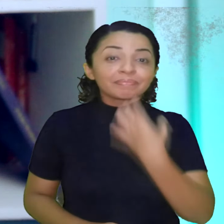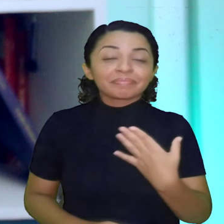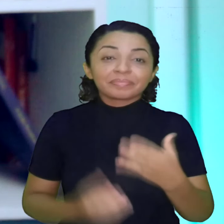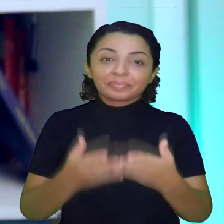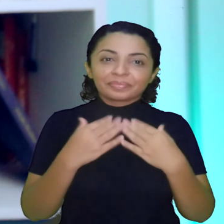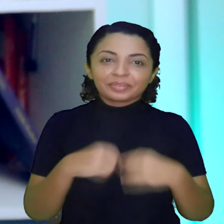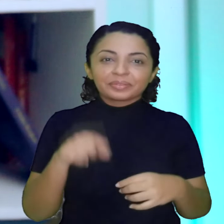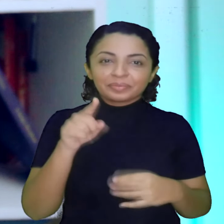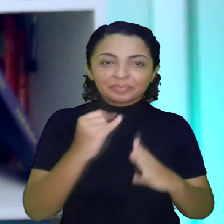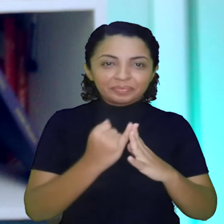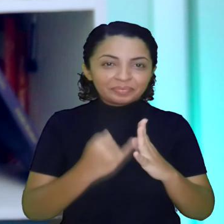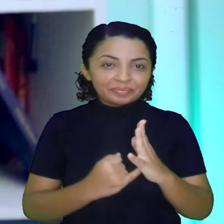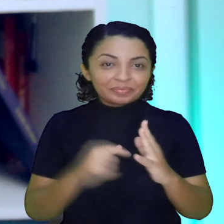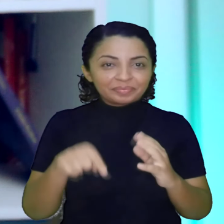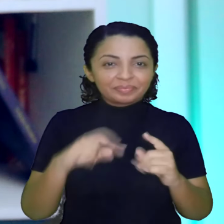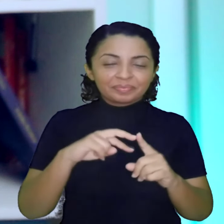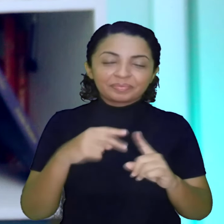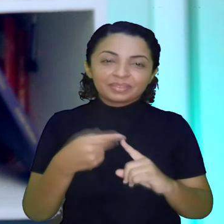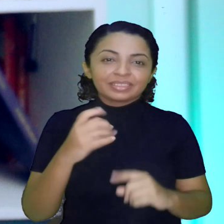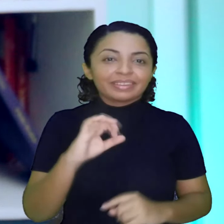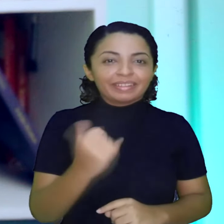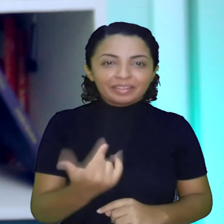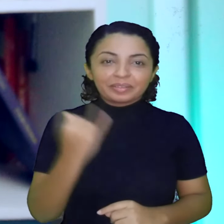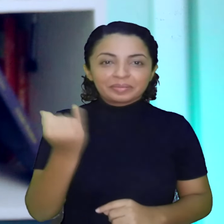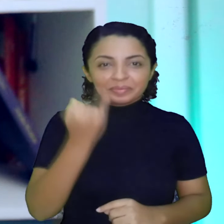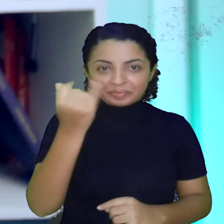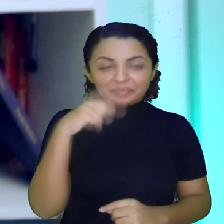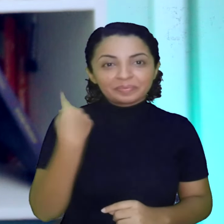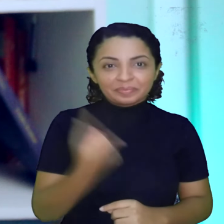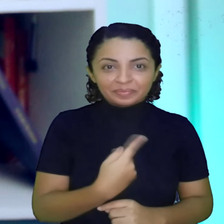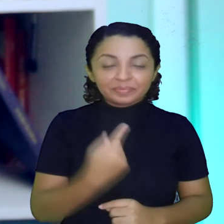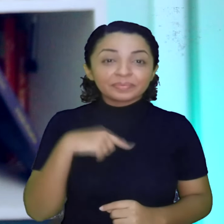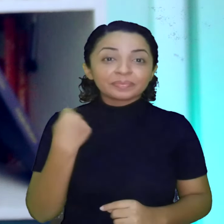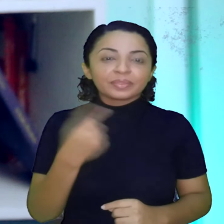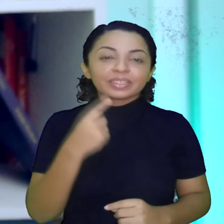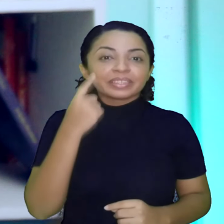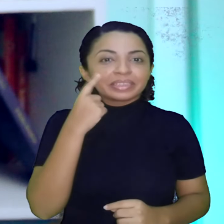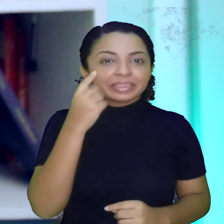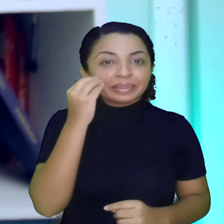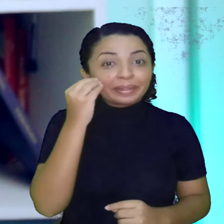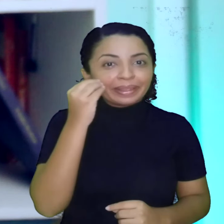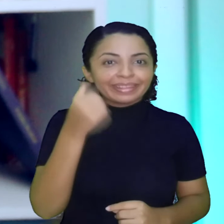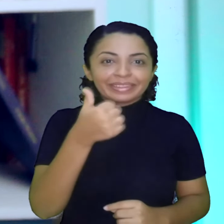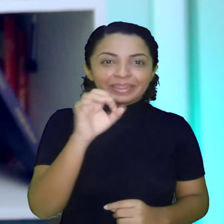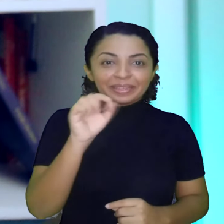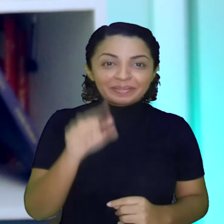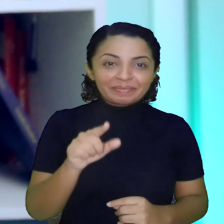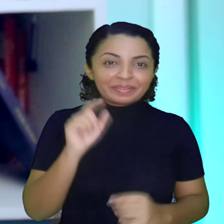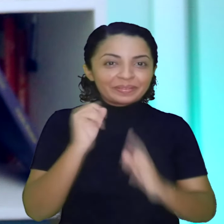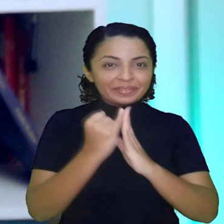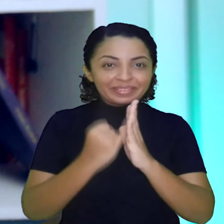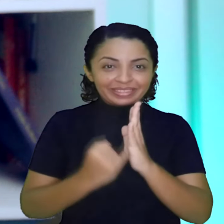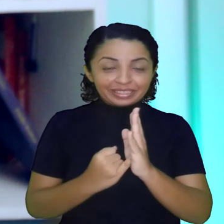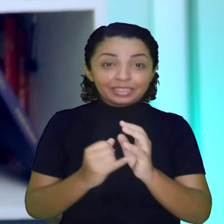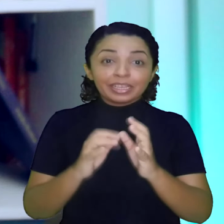Bom, pessoal, já vou pedindo para você se inscrever no canal, claro, isso é muito importante para a gente, estamos tentando alcançar 10 mil inscritos. Participe do